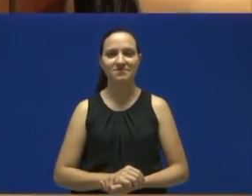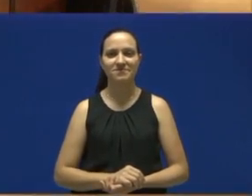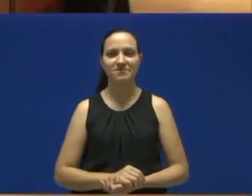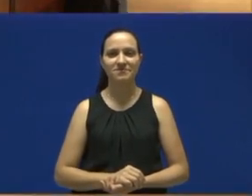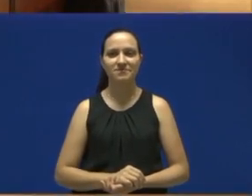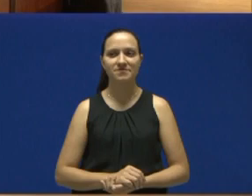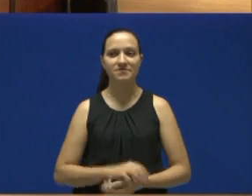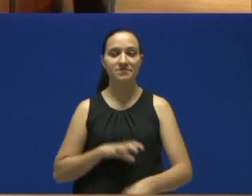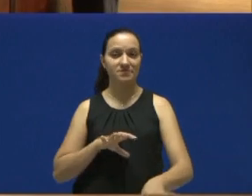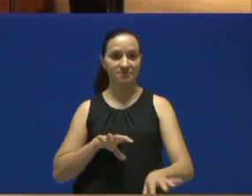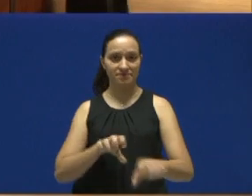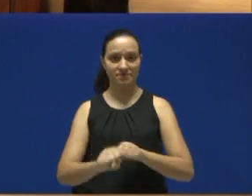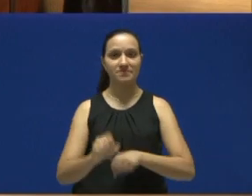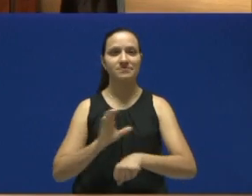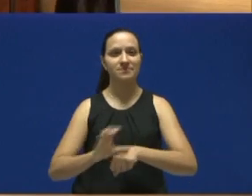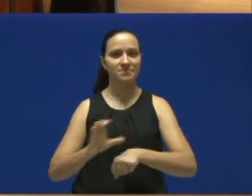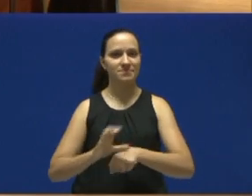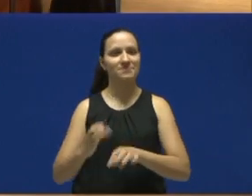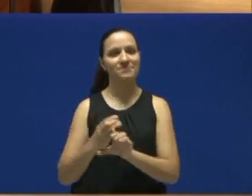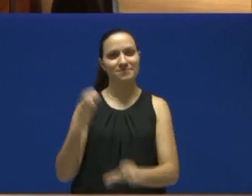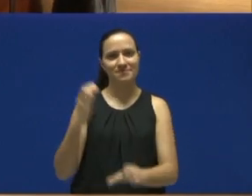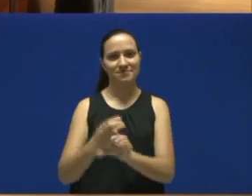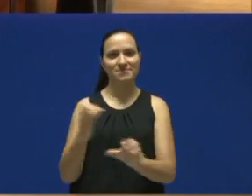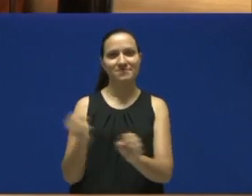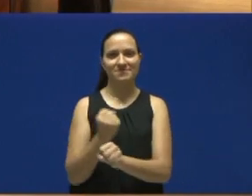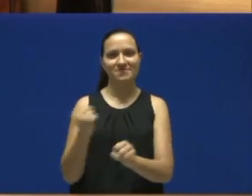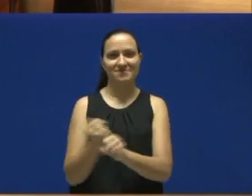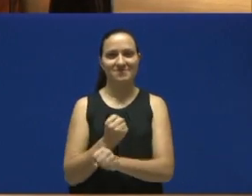formando desde a área civil